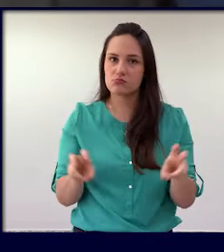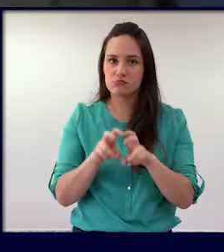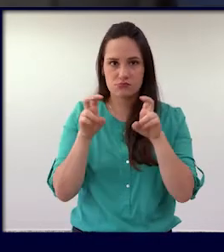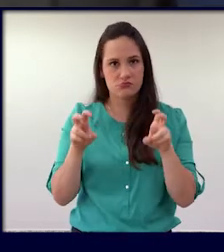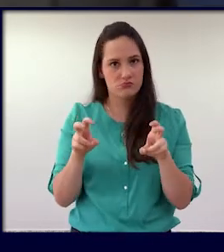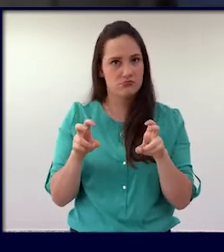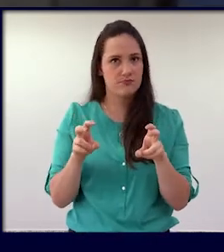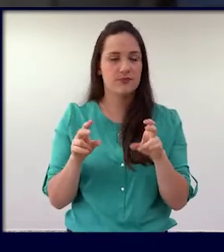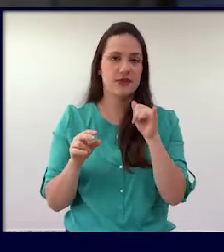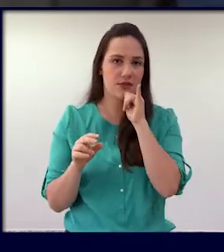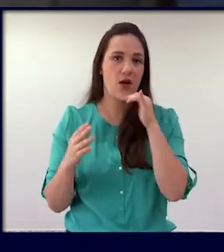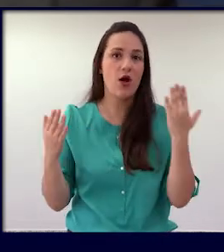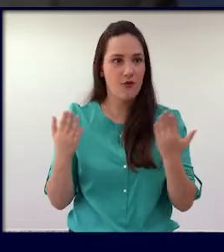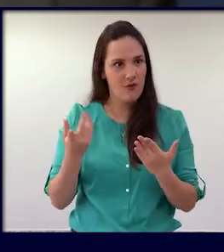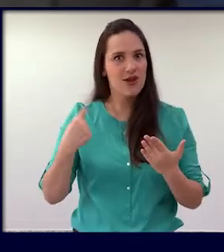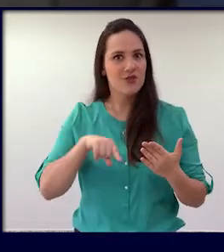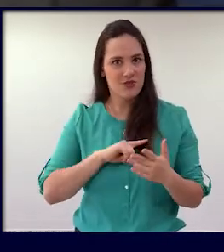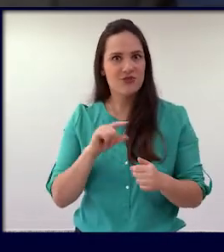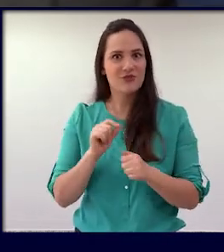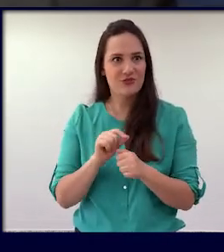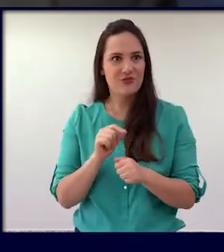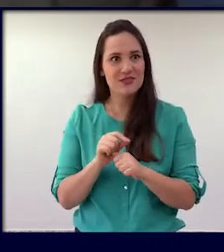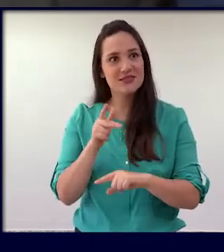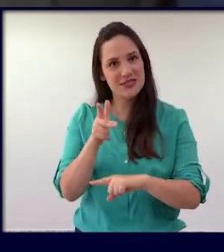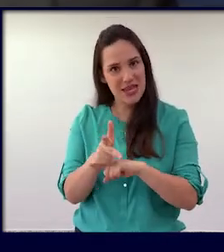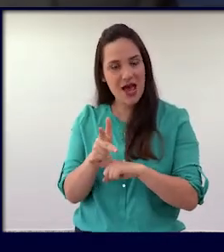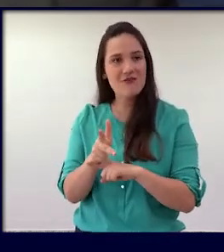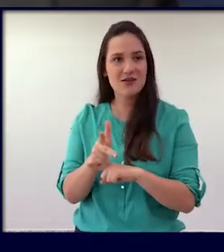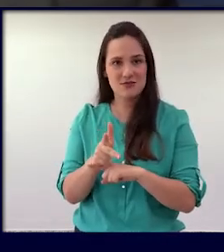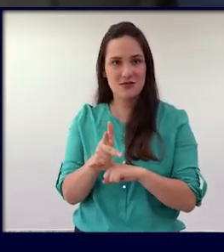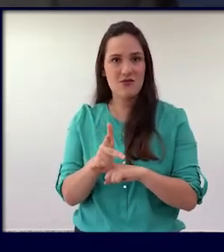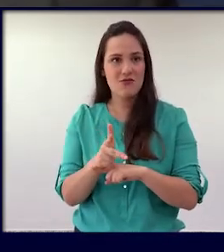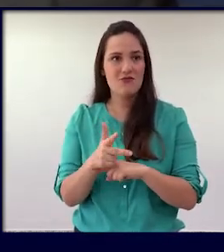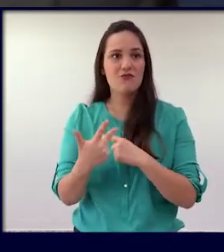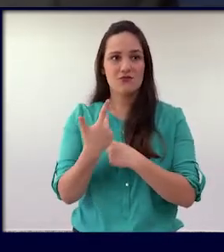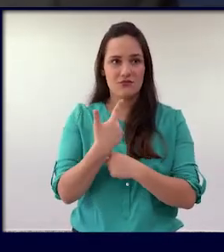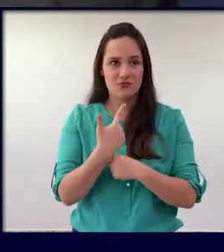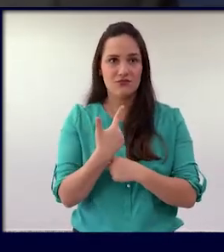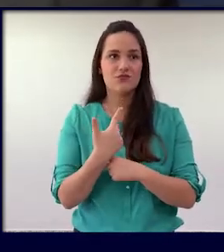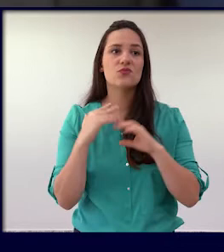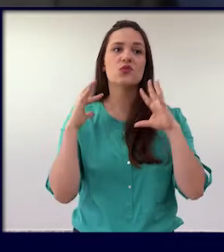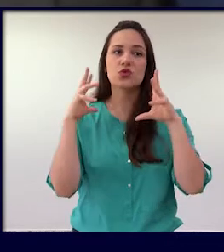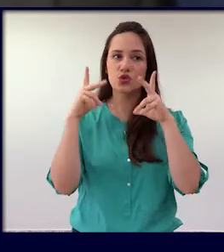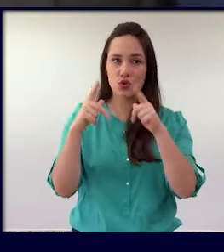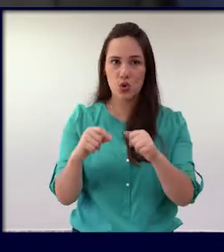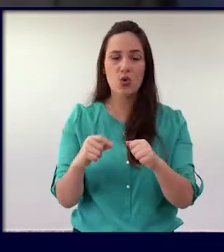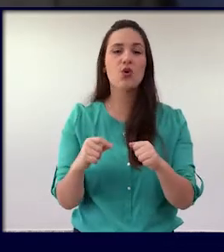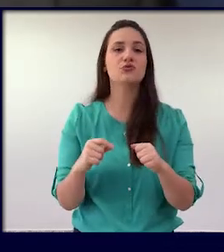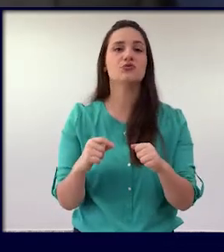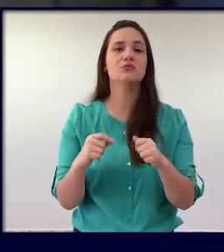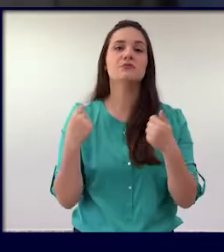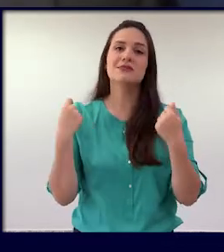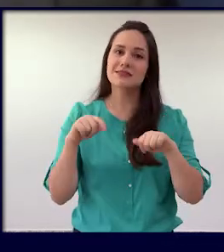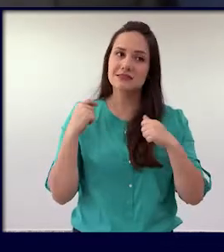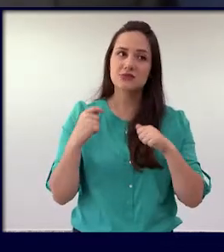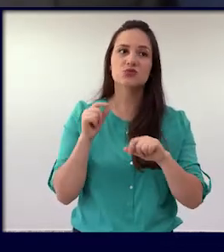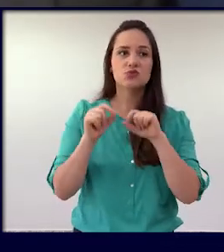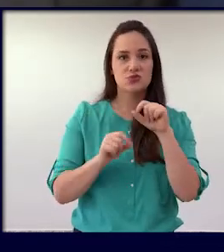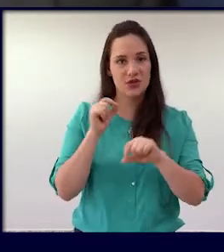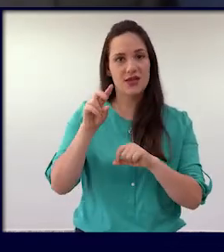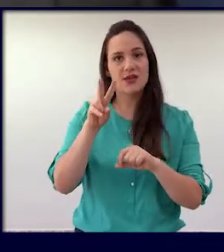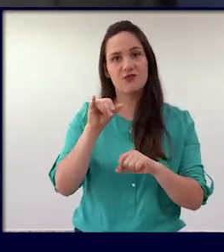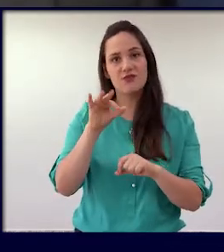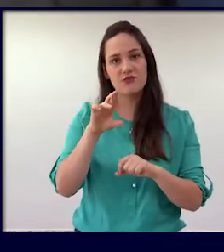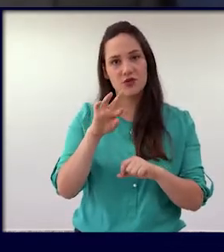virtual. Assim como nós estamos fazendo a gravação desse vídeo, dessa entrevista, toda a capacitação, ela